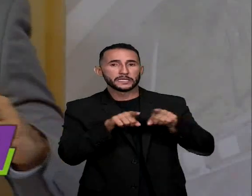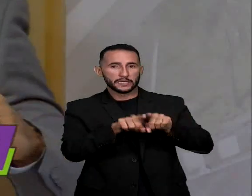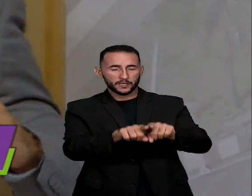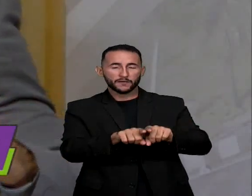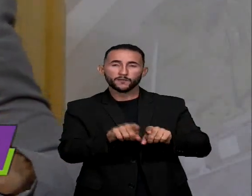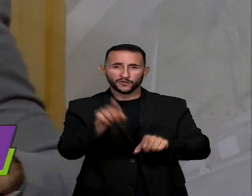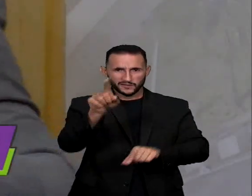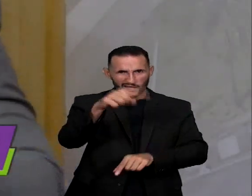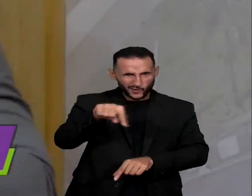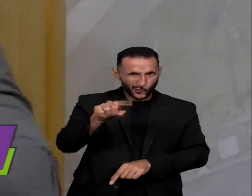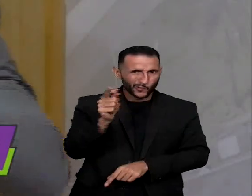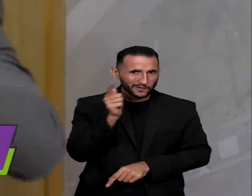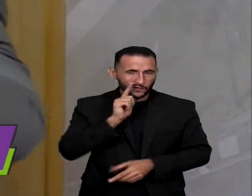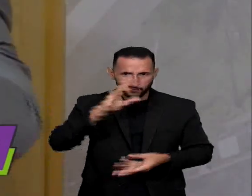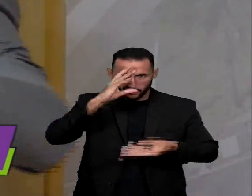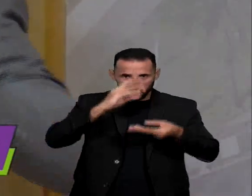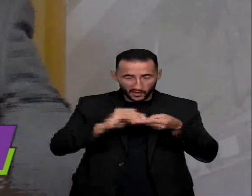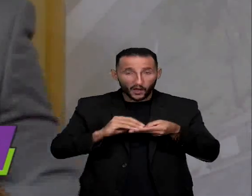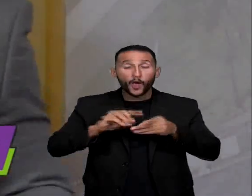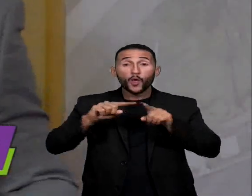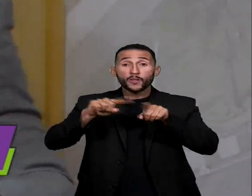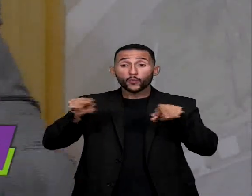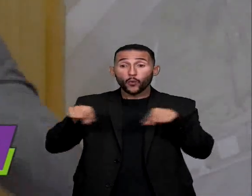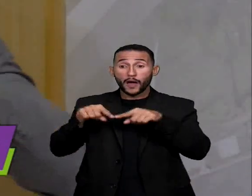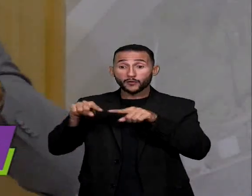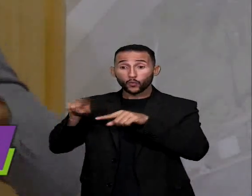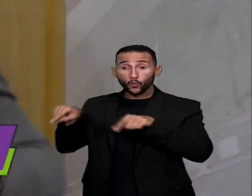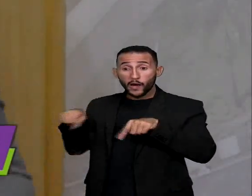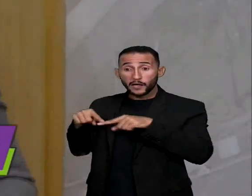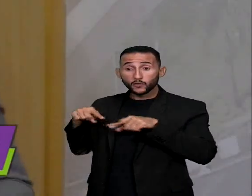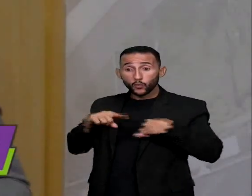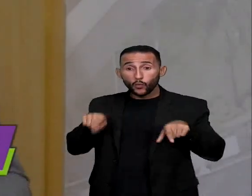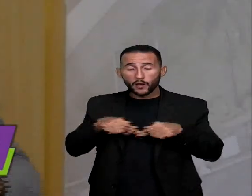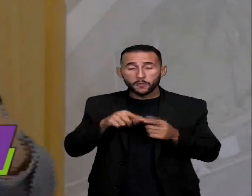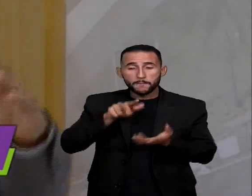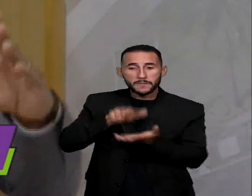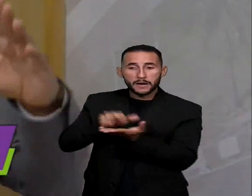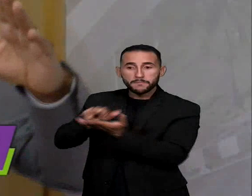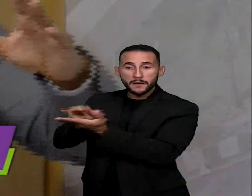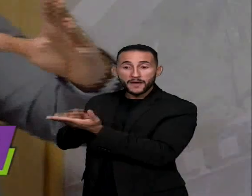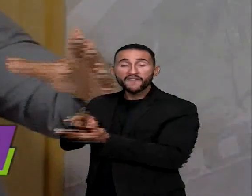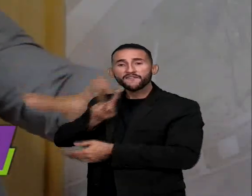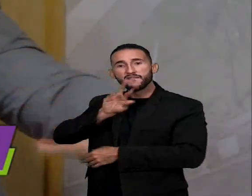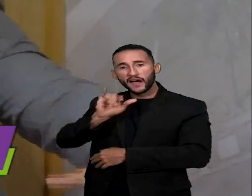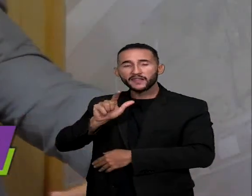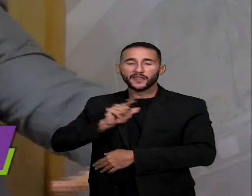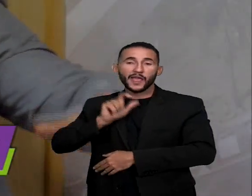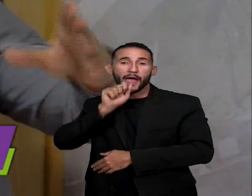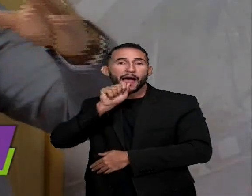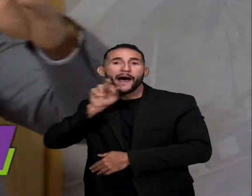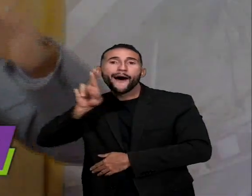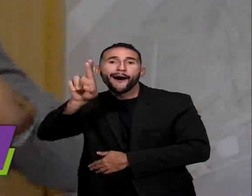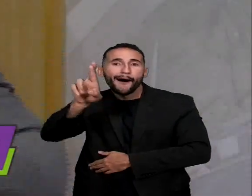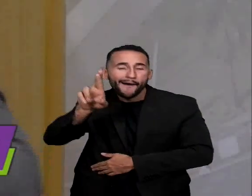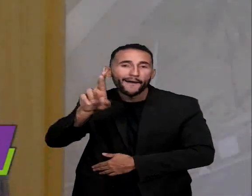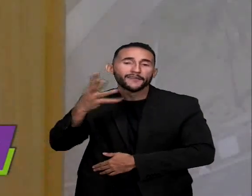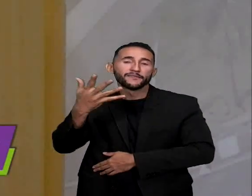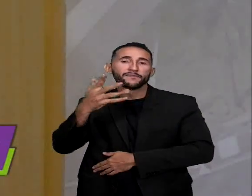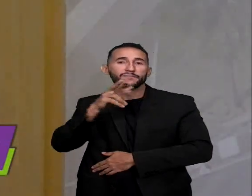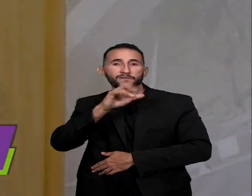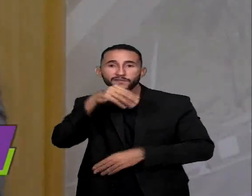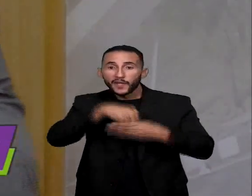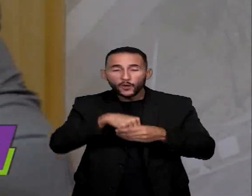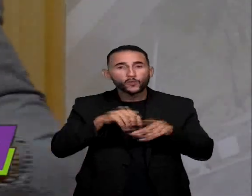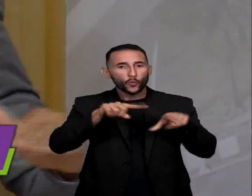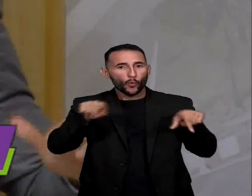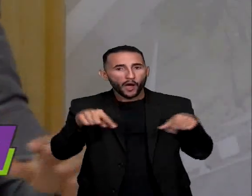quartos todos eles toda a nossa maternidade vai começar agora a ter ar condicionar central arcondicionado nos quartos vai ter